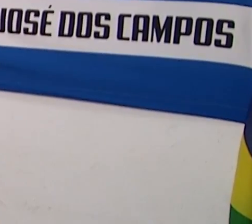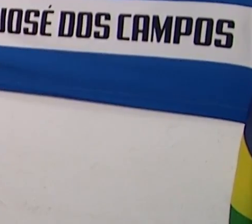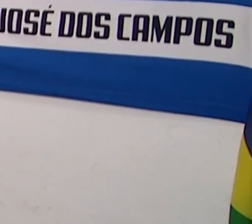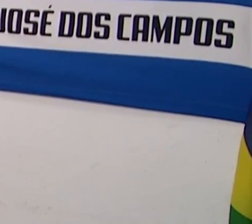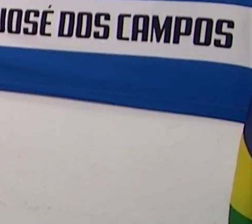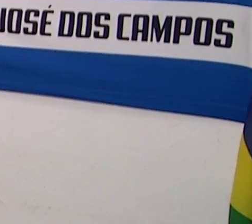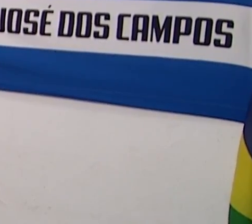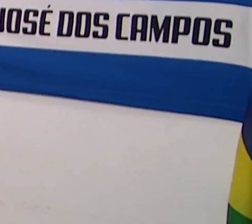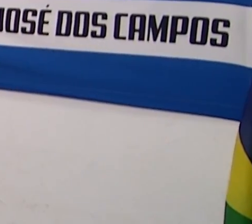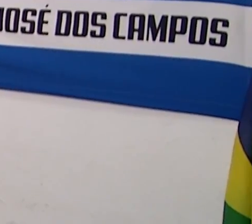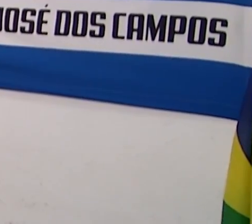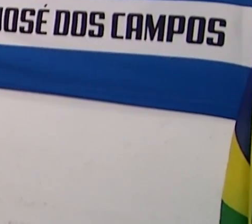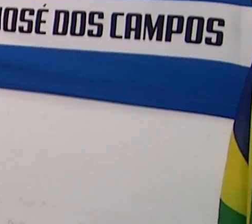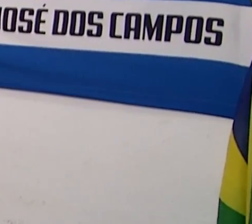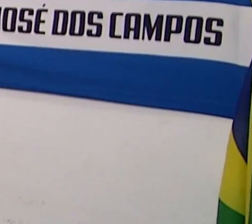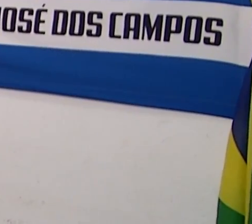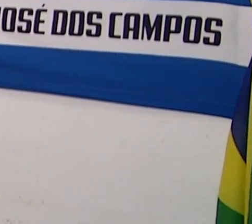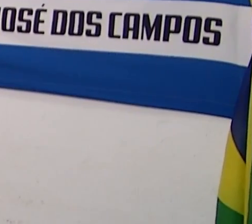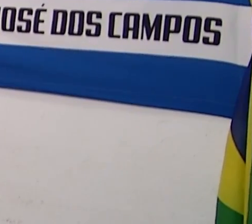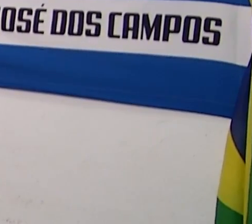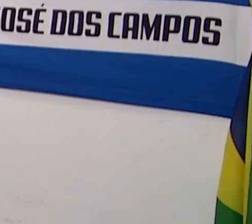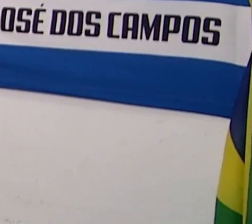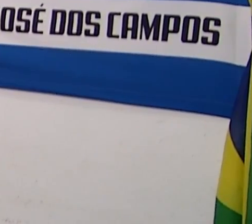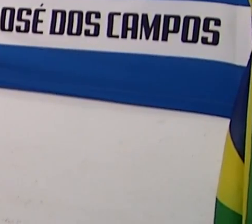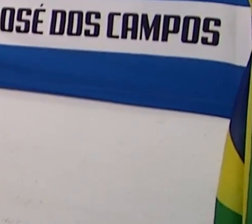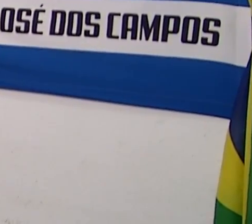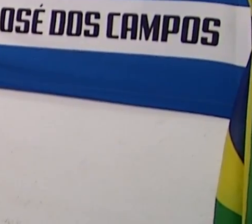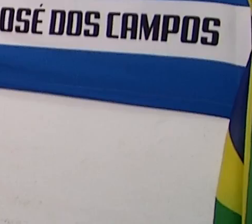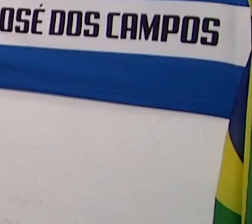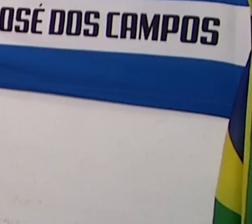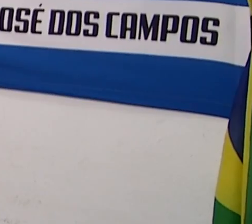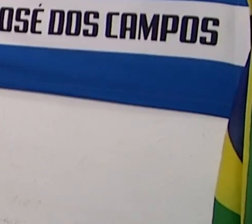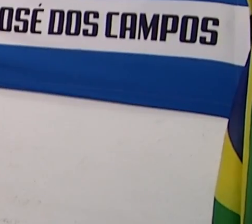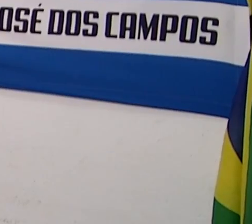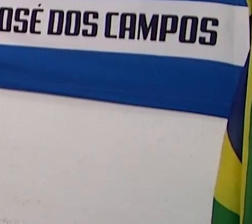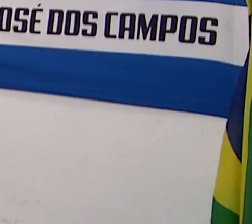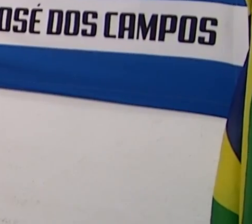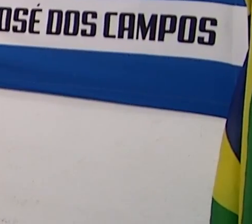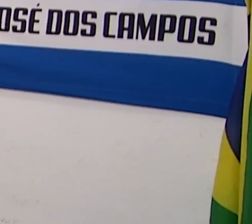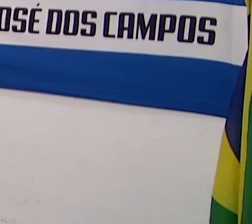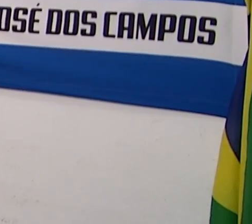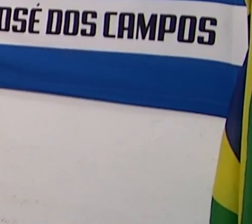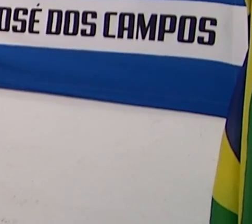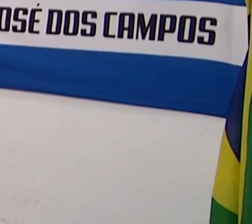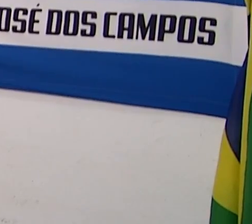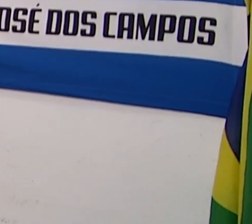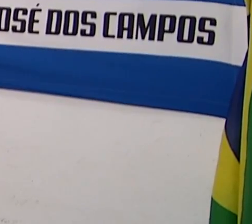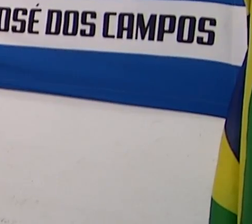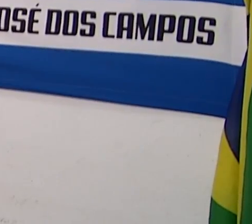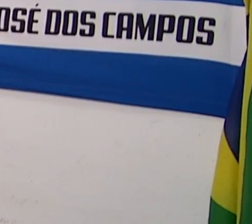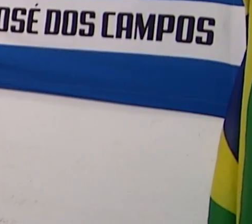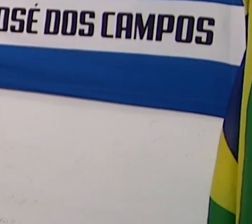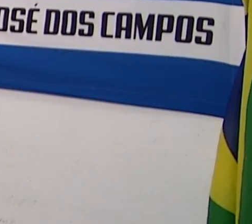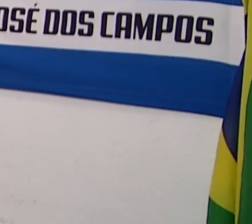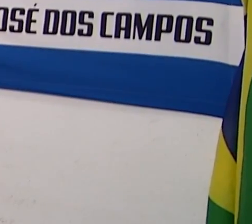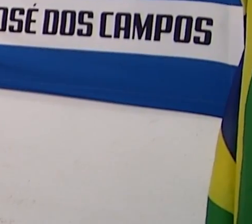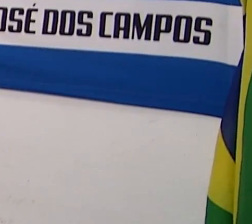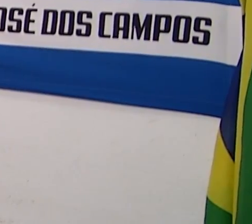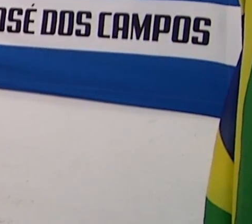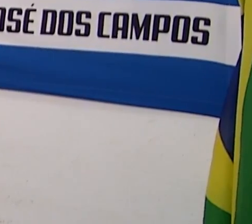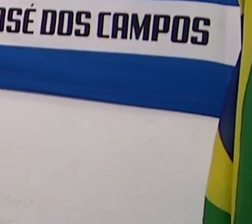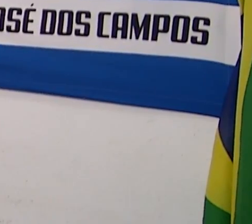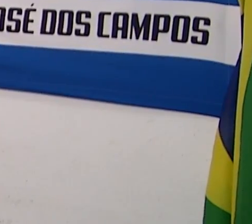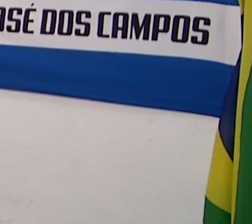maneira melhor, né? E ajudar também, incentivar, né, os surdos, ensinar também,